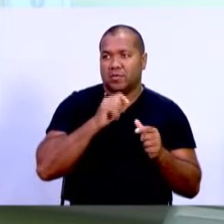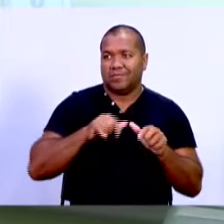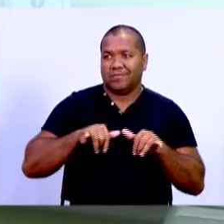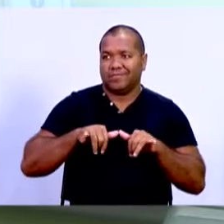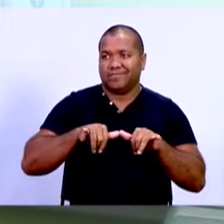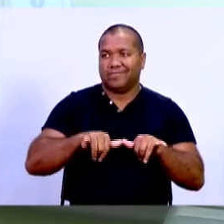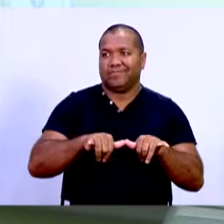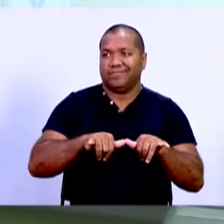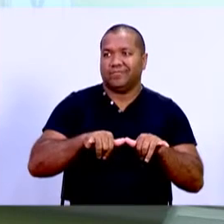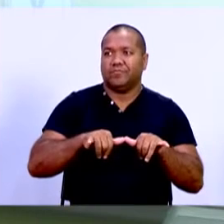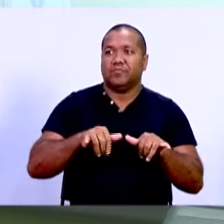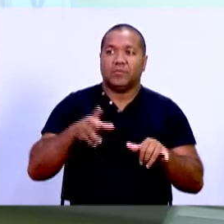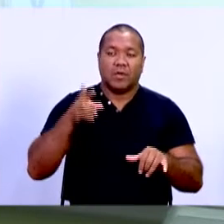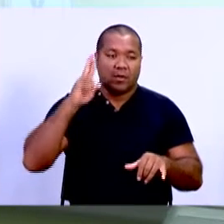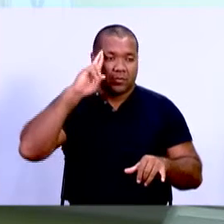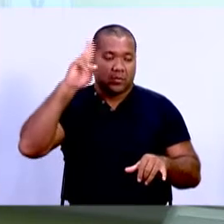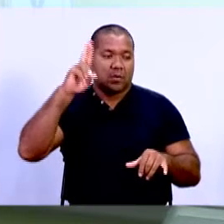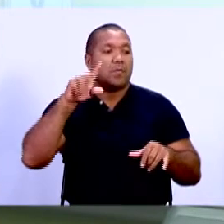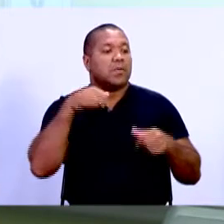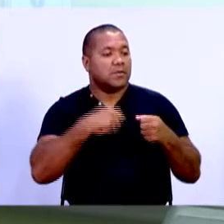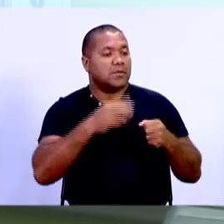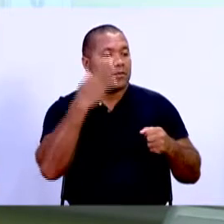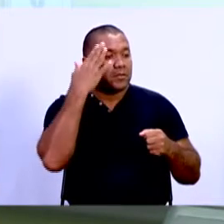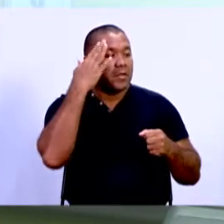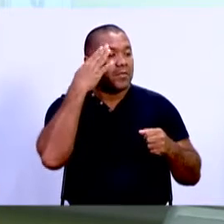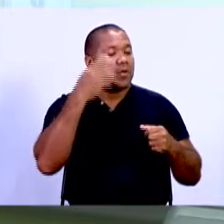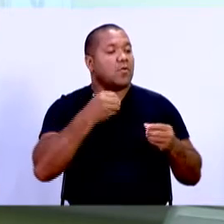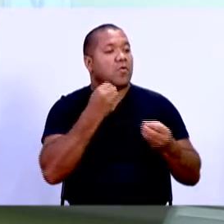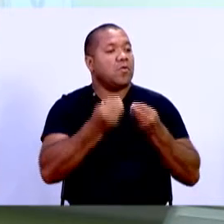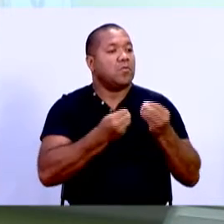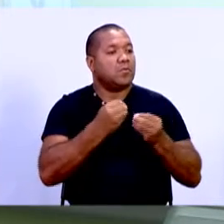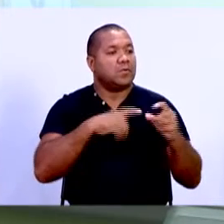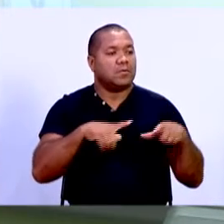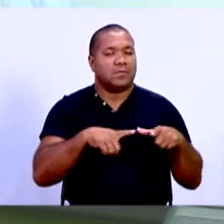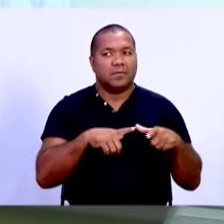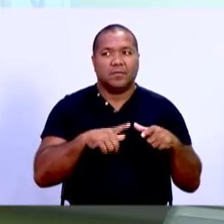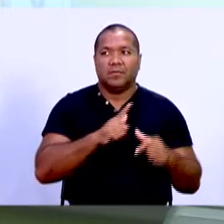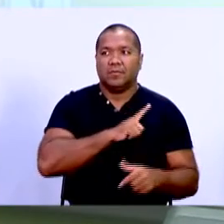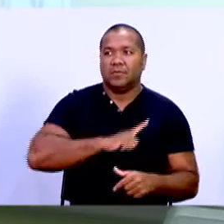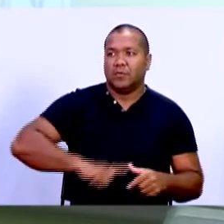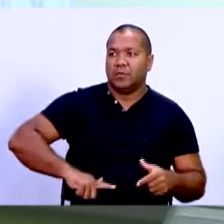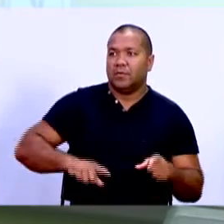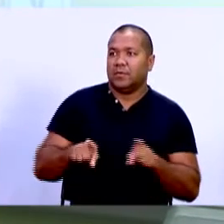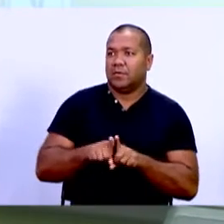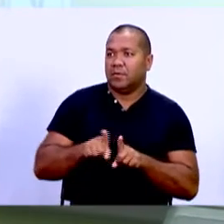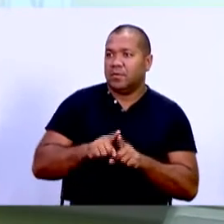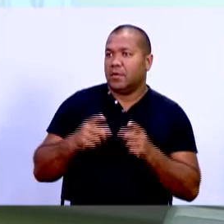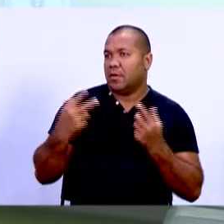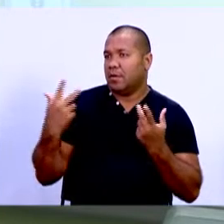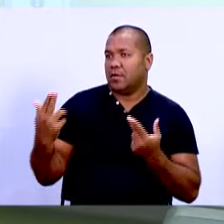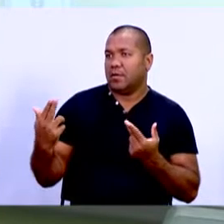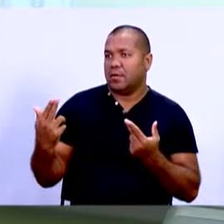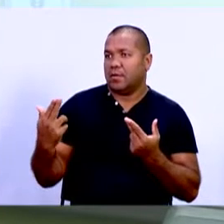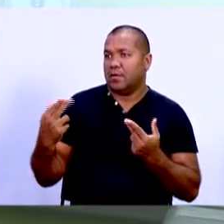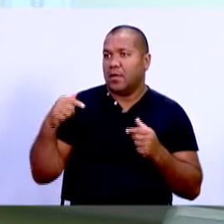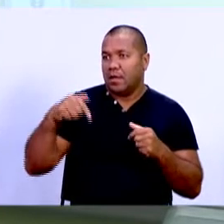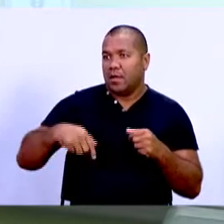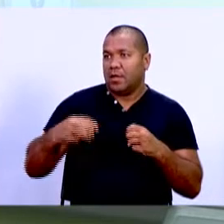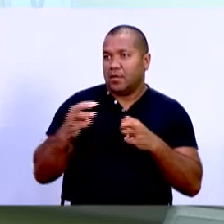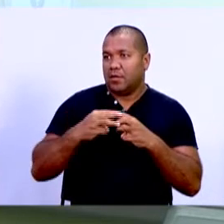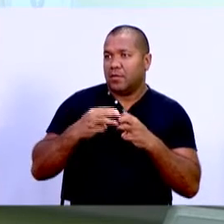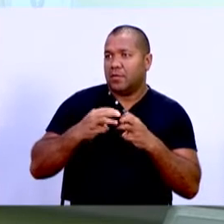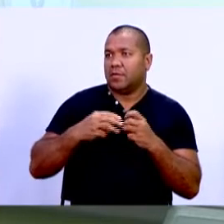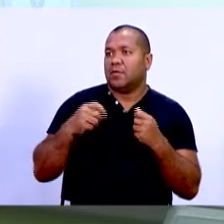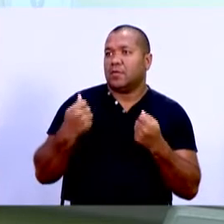de supermercado, ele precisa ter informações necessárias para gerir o seu negócio. No governo, também não é diferente. Aqui no Instituto Federal